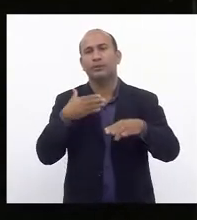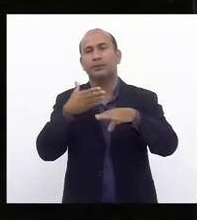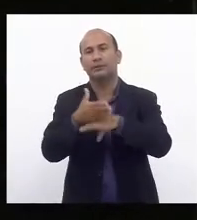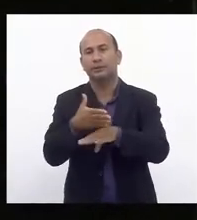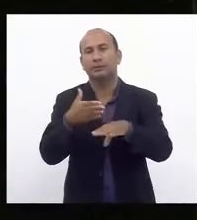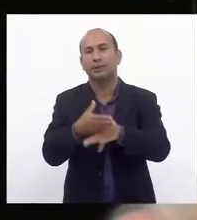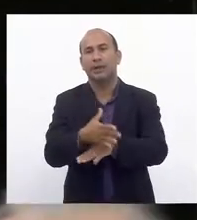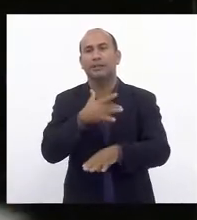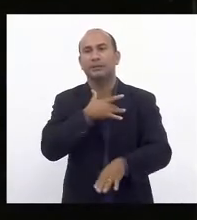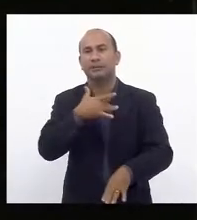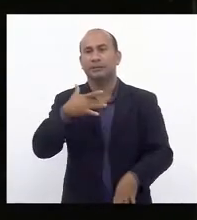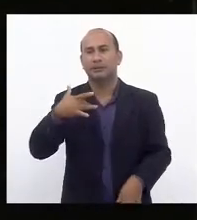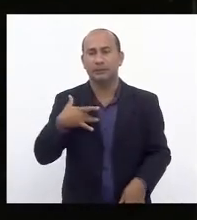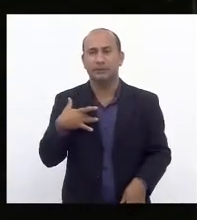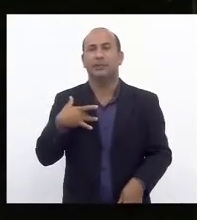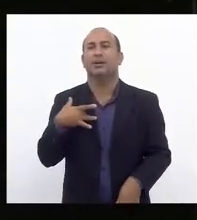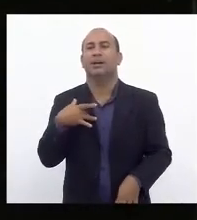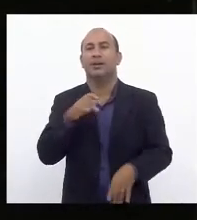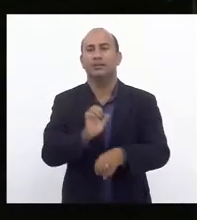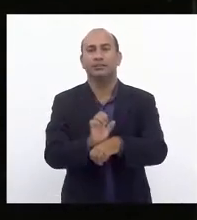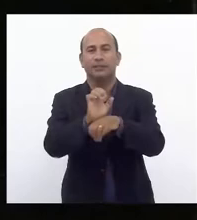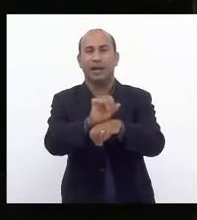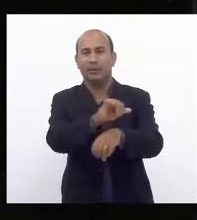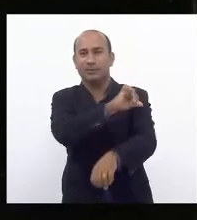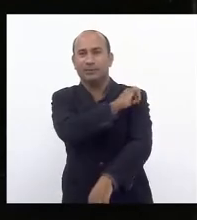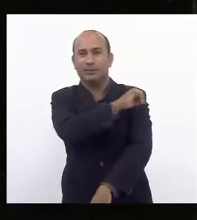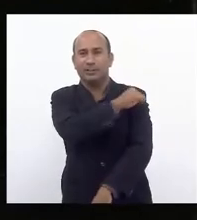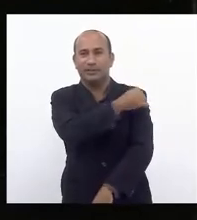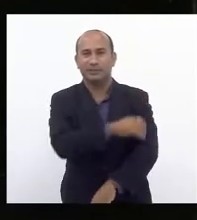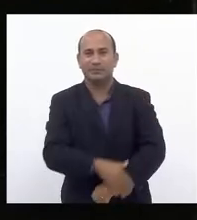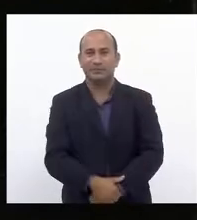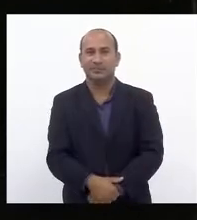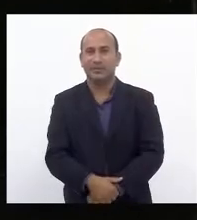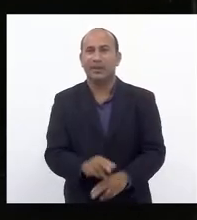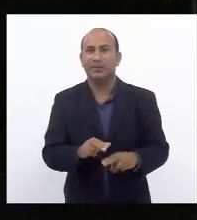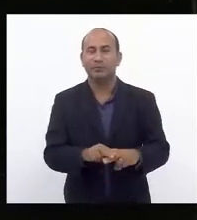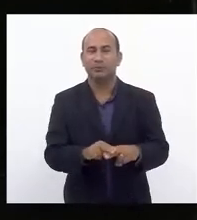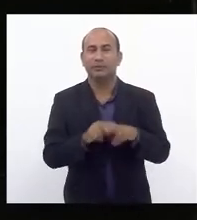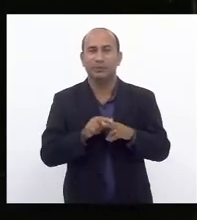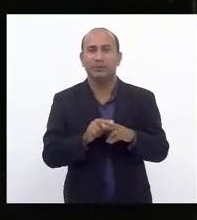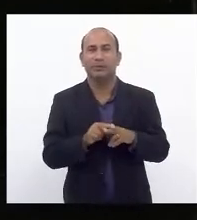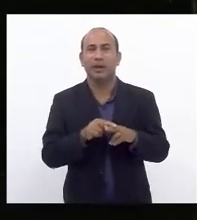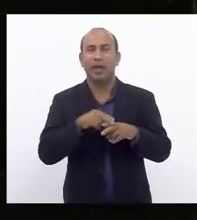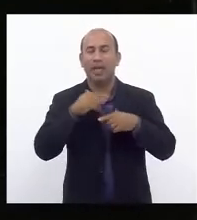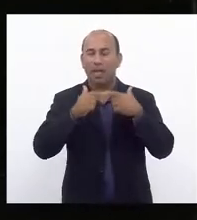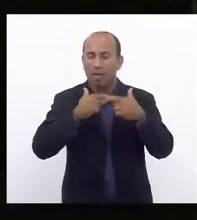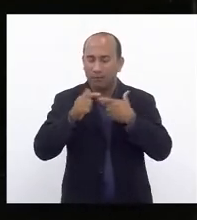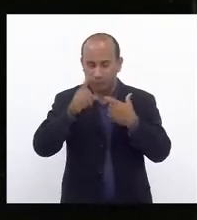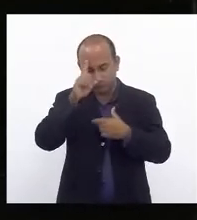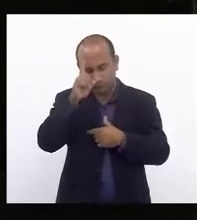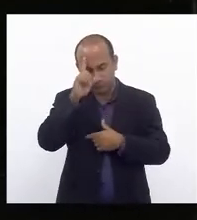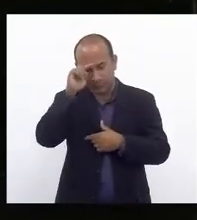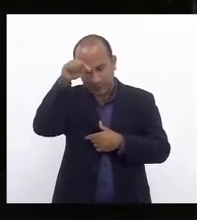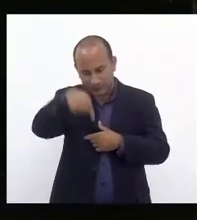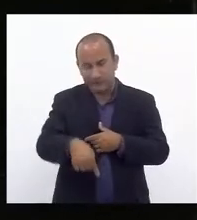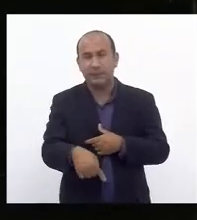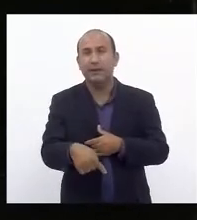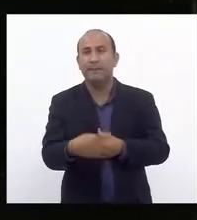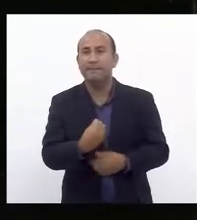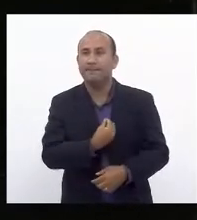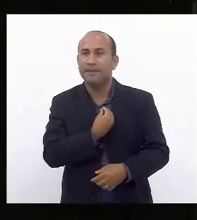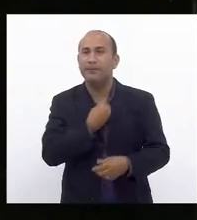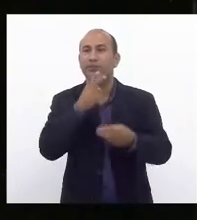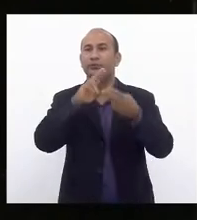da saúde, né, no Estado do Rio de Janeiro. E, para isso, é a nossa luta diária aqui dentro. Então, viva o